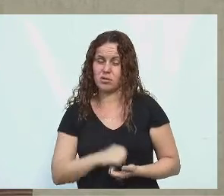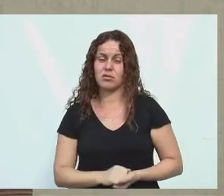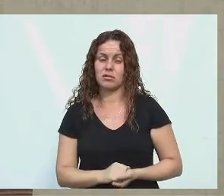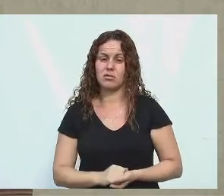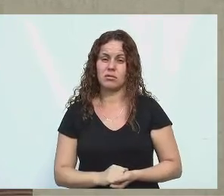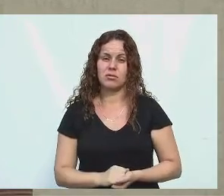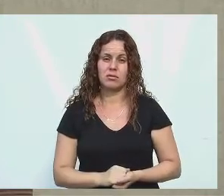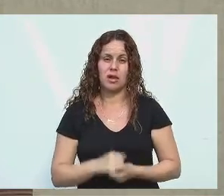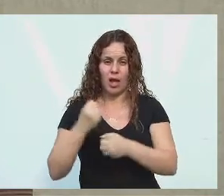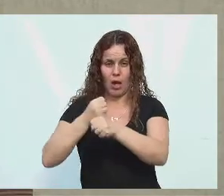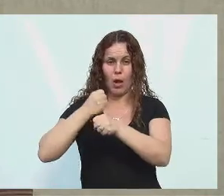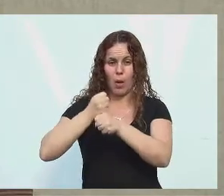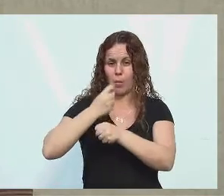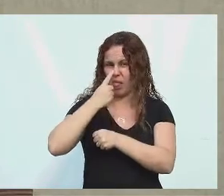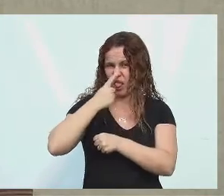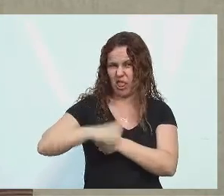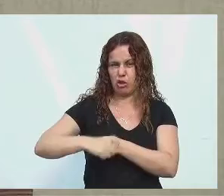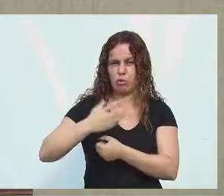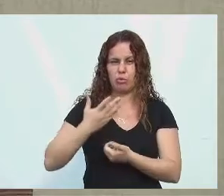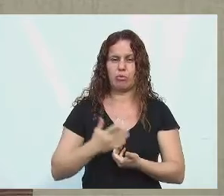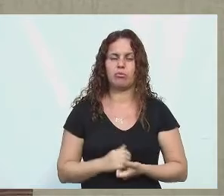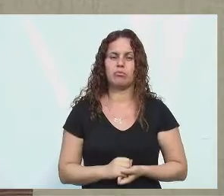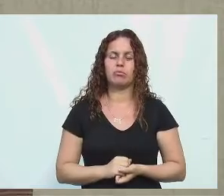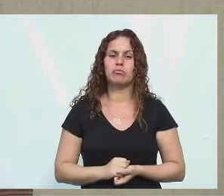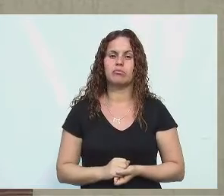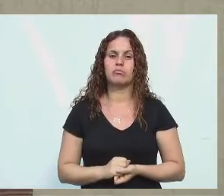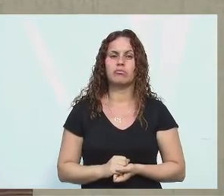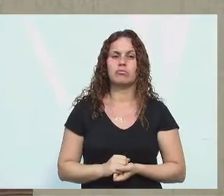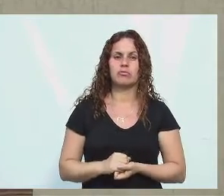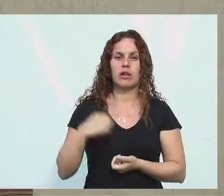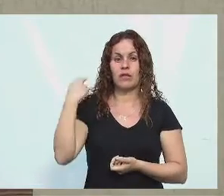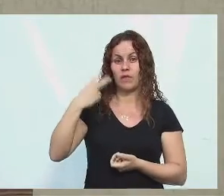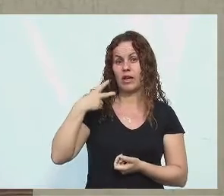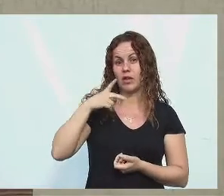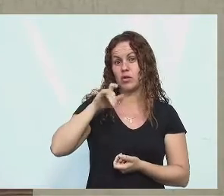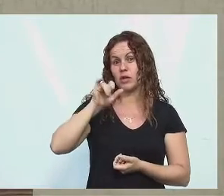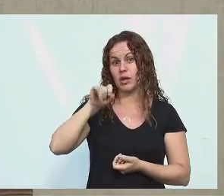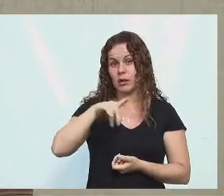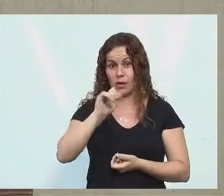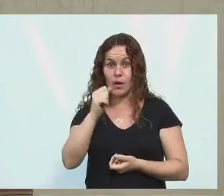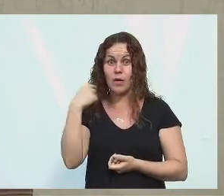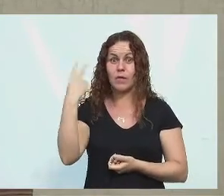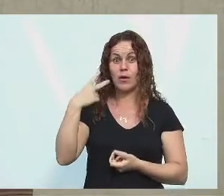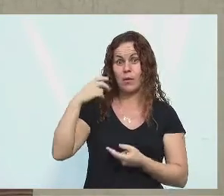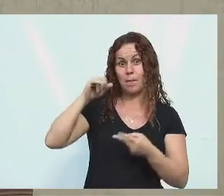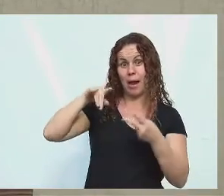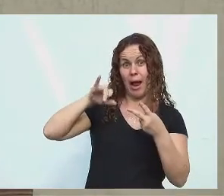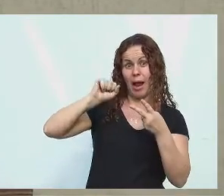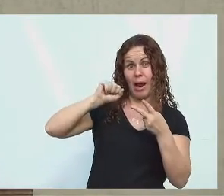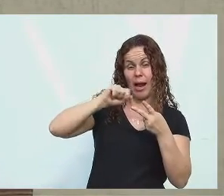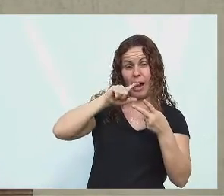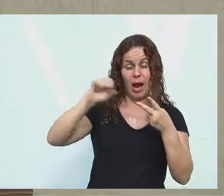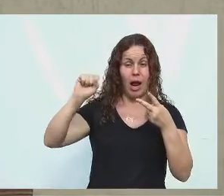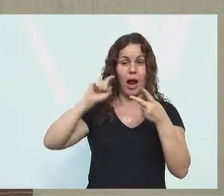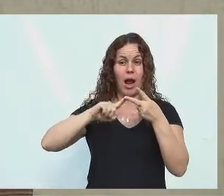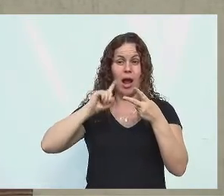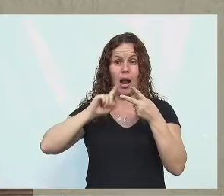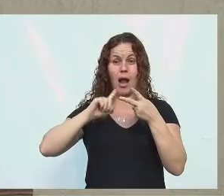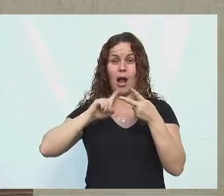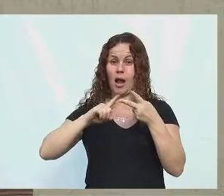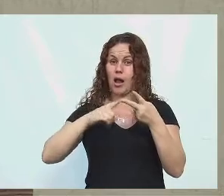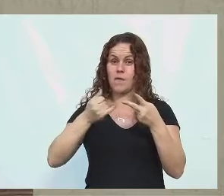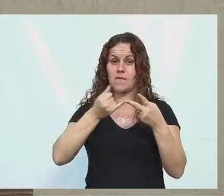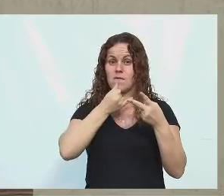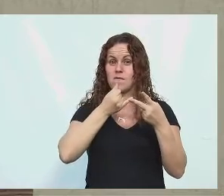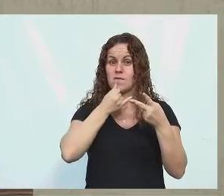Agora eu gostaria de cumprimentar com o vereador Gilberto Brandão, vereador eleito, vereador Marcão. Infelizmente, eu gostaria